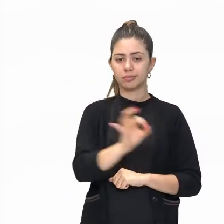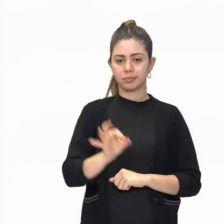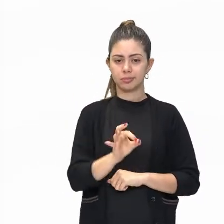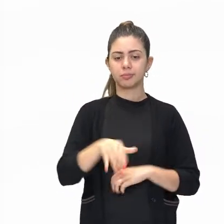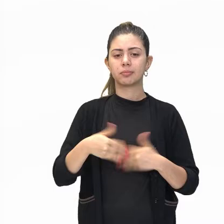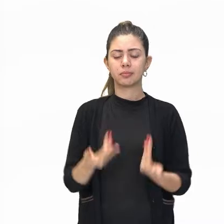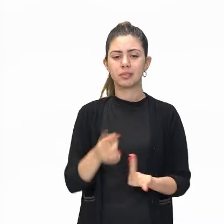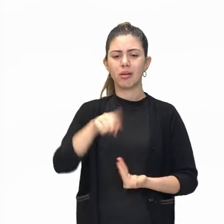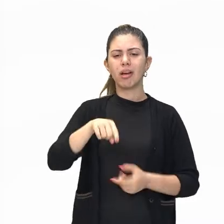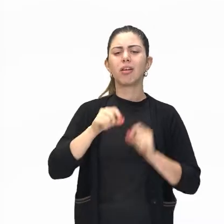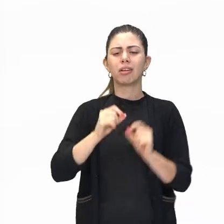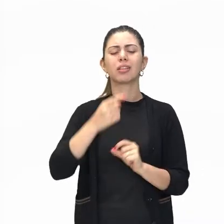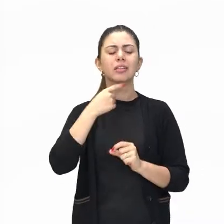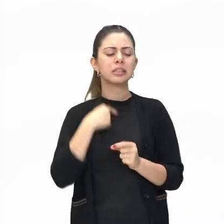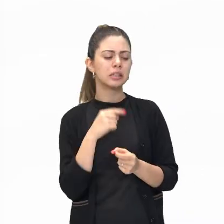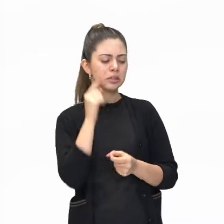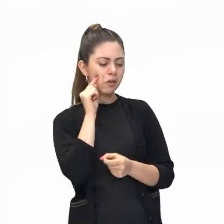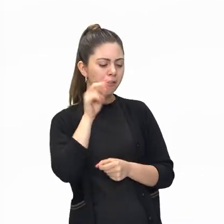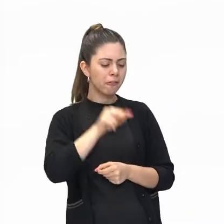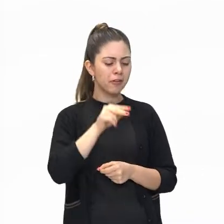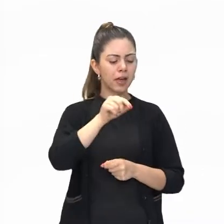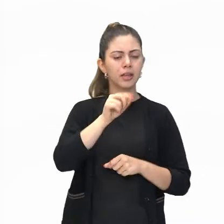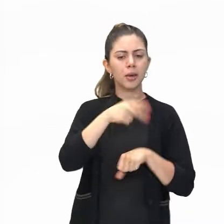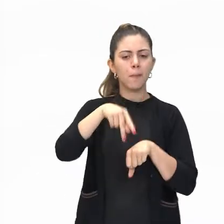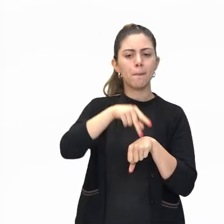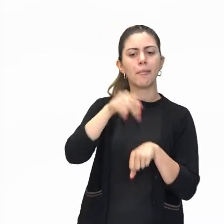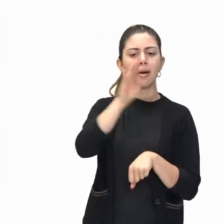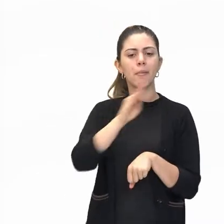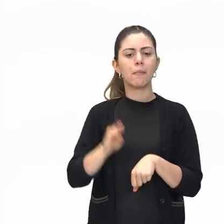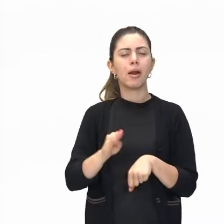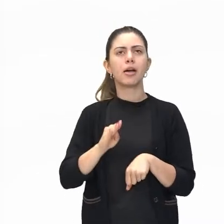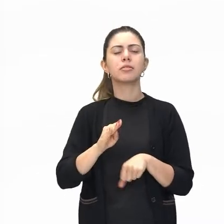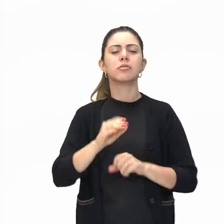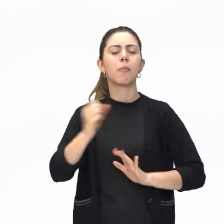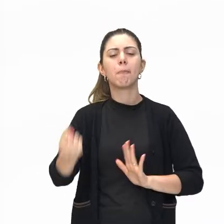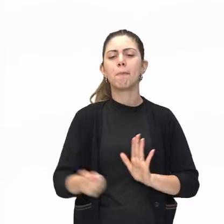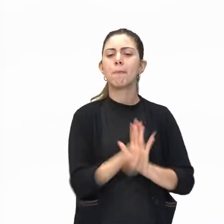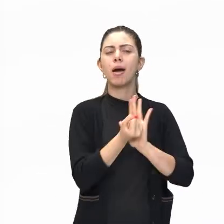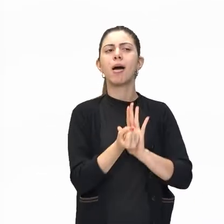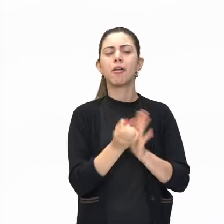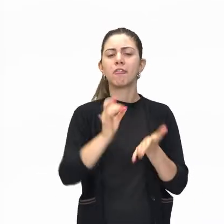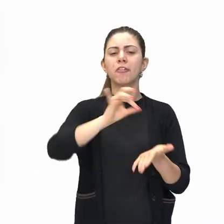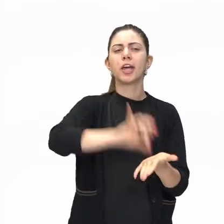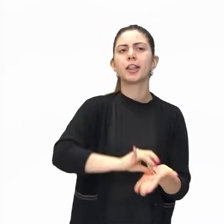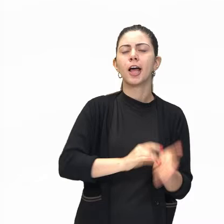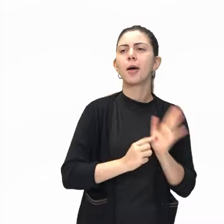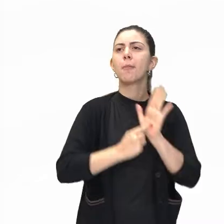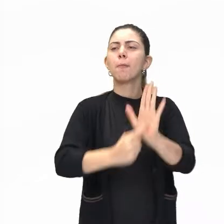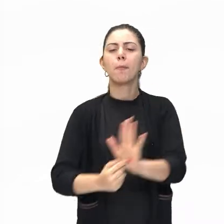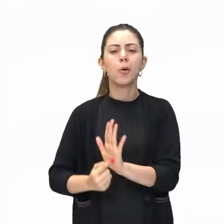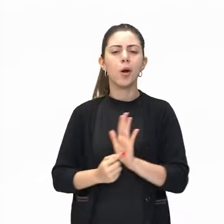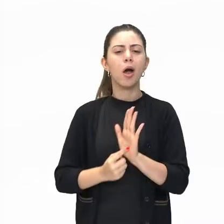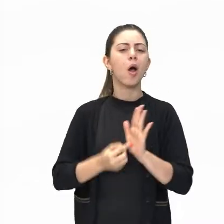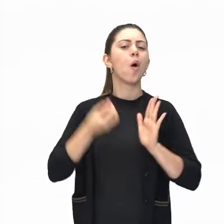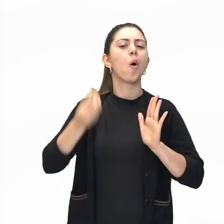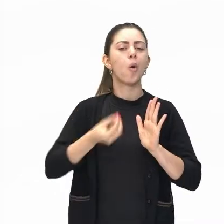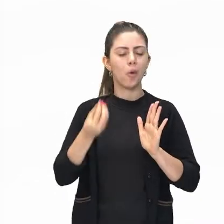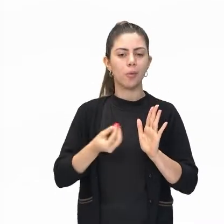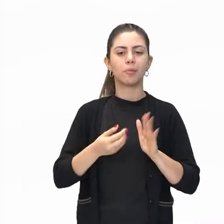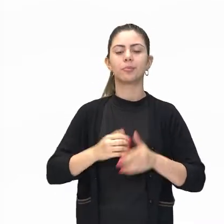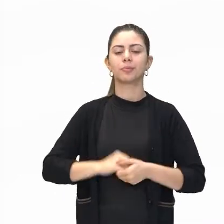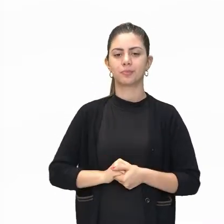O desejo de rever, né? De revelar o verdadeiro Brasil para